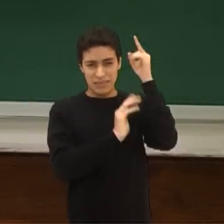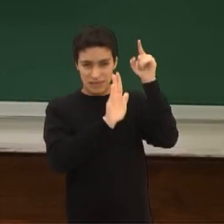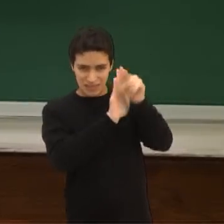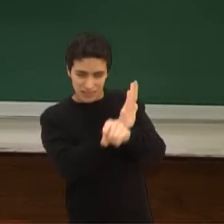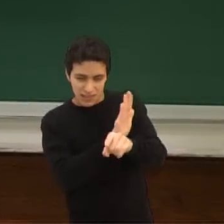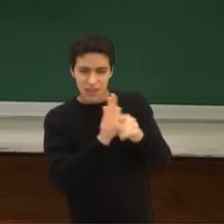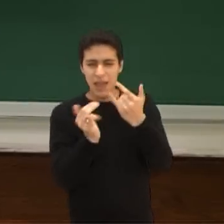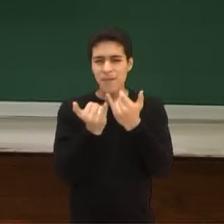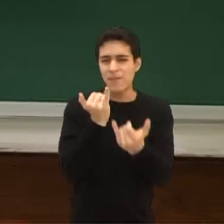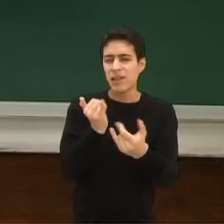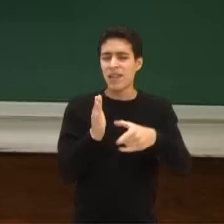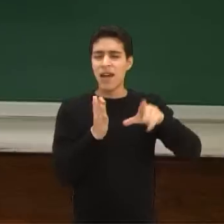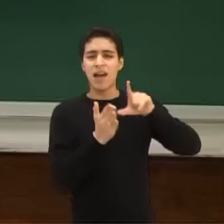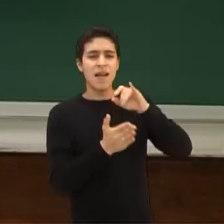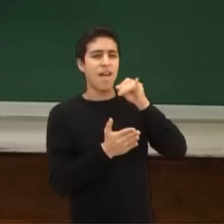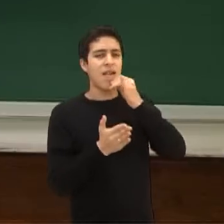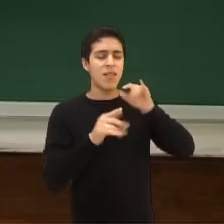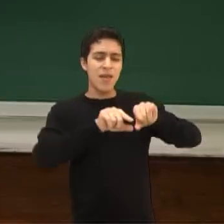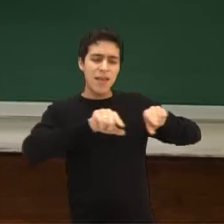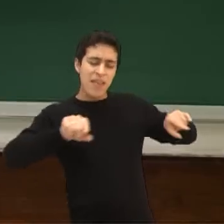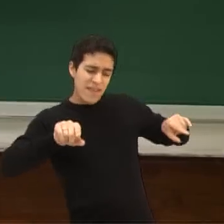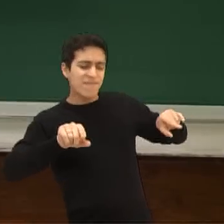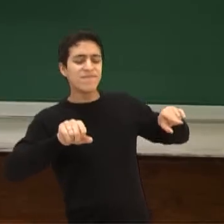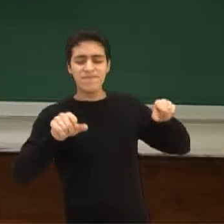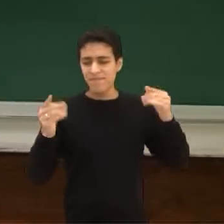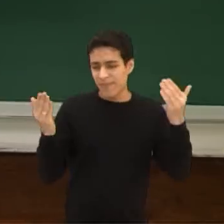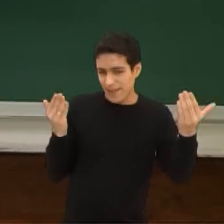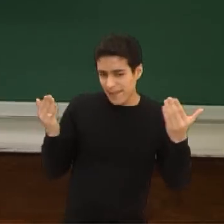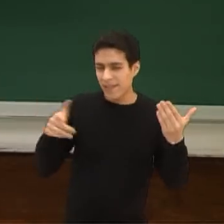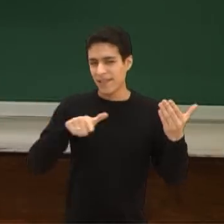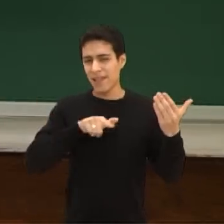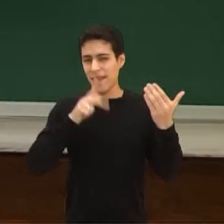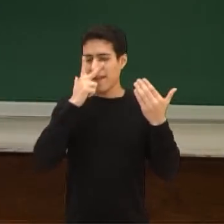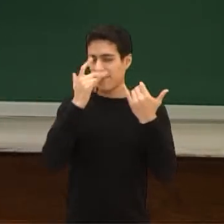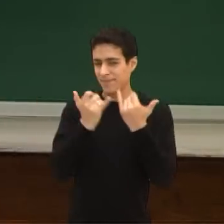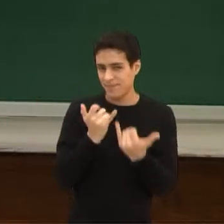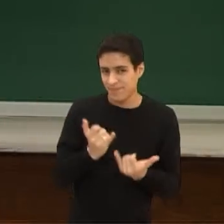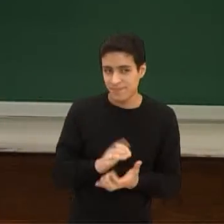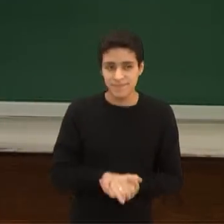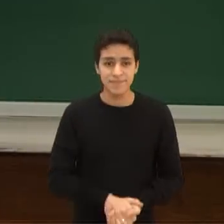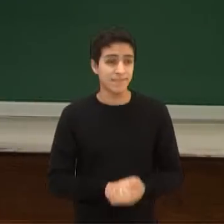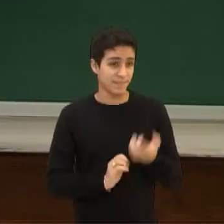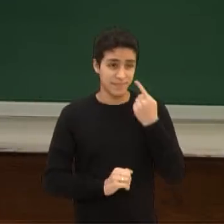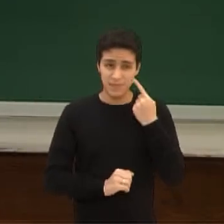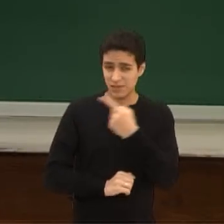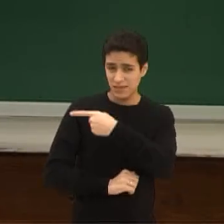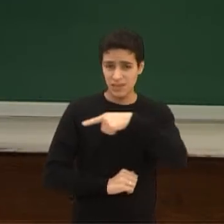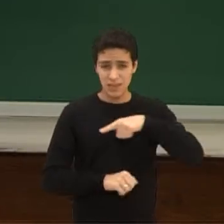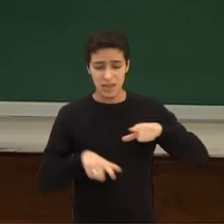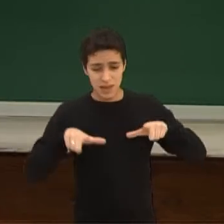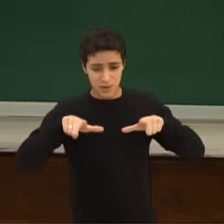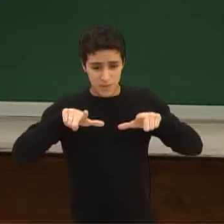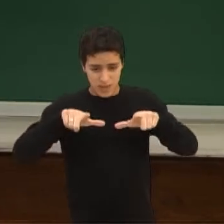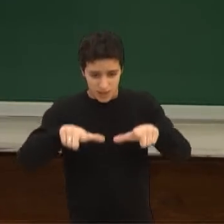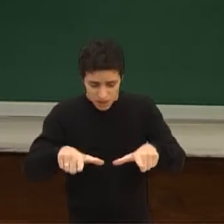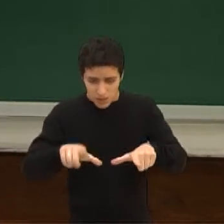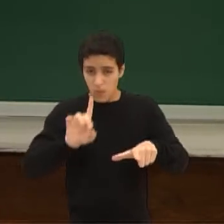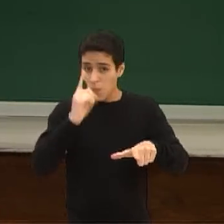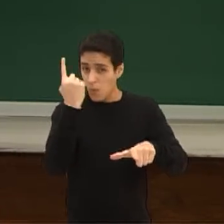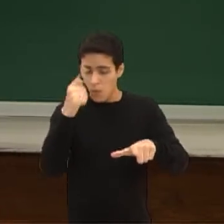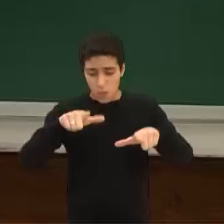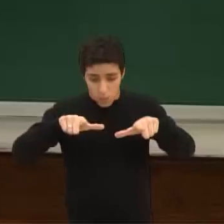É parecido com o exemplo anterior. Vamos olhar aqui então, ó. Nós temos um quadrado, apenas